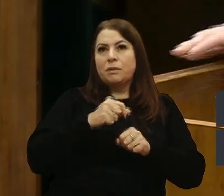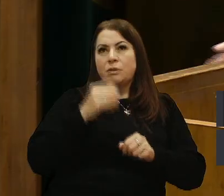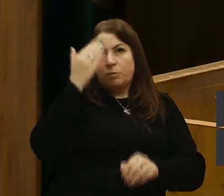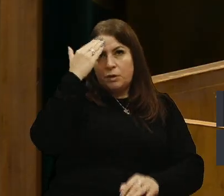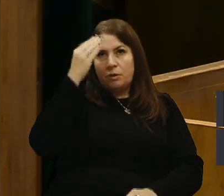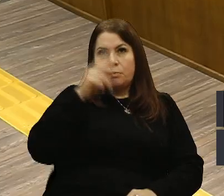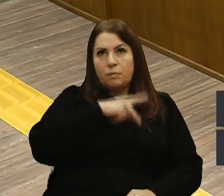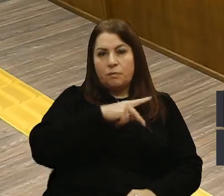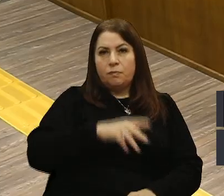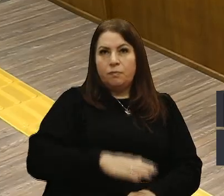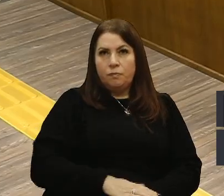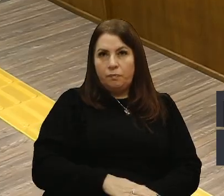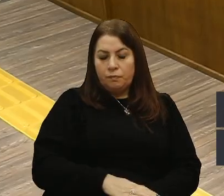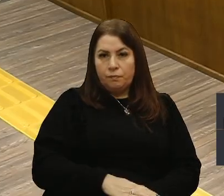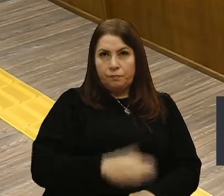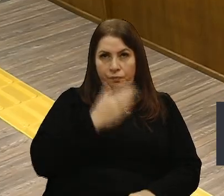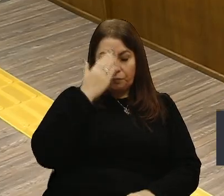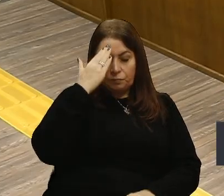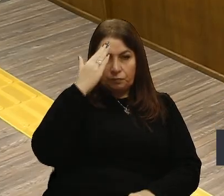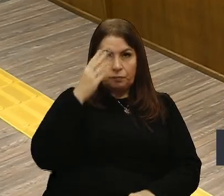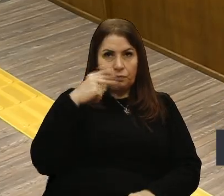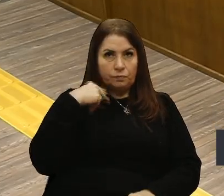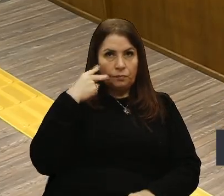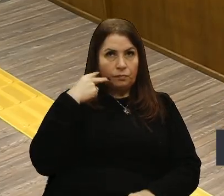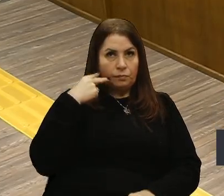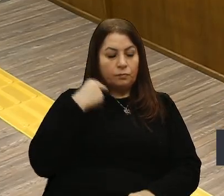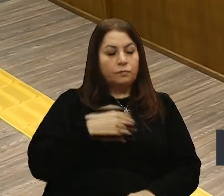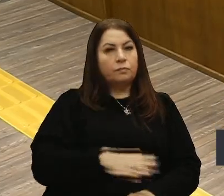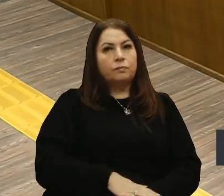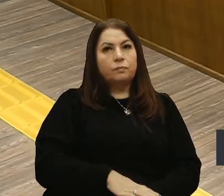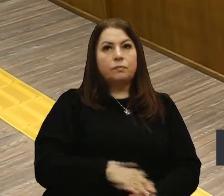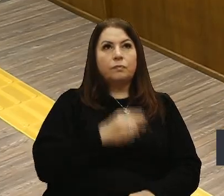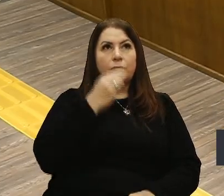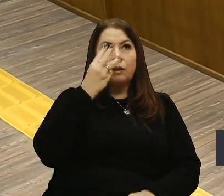senhor presidente. Obrigado, vereadora. Com 3h25.